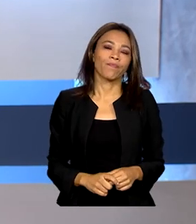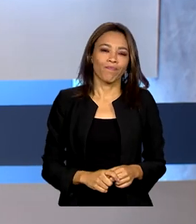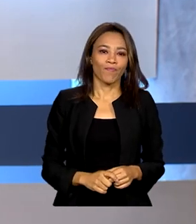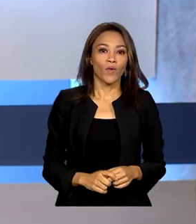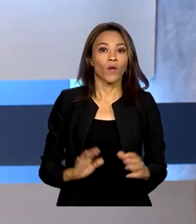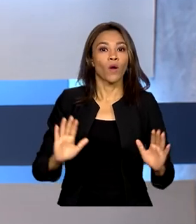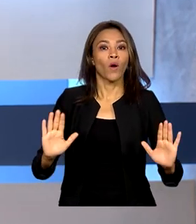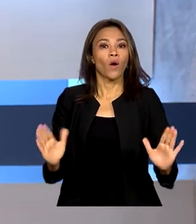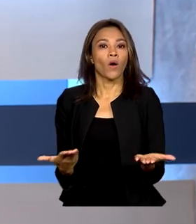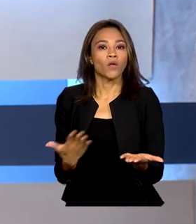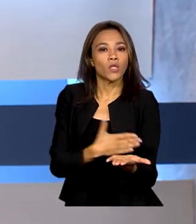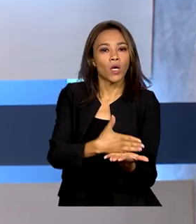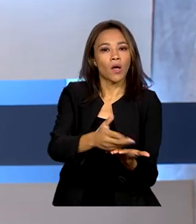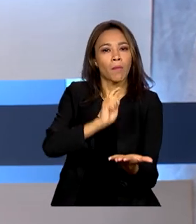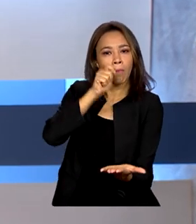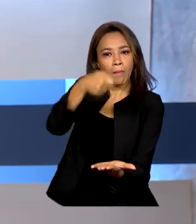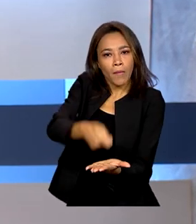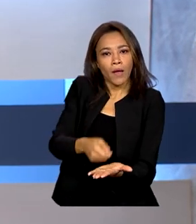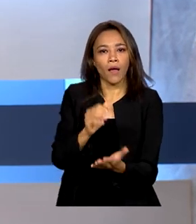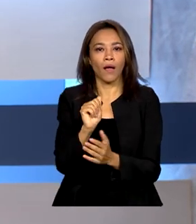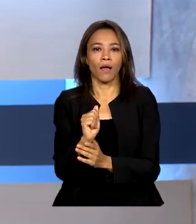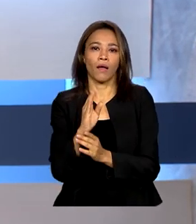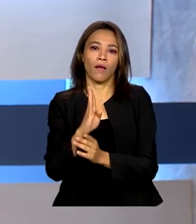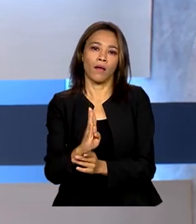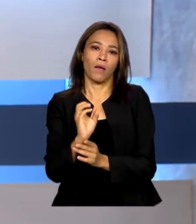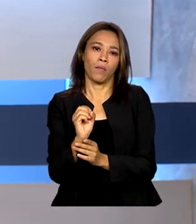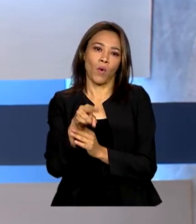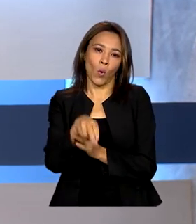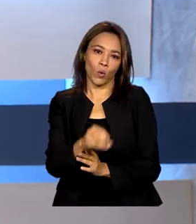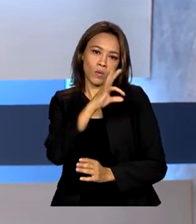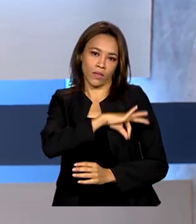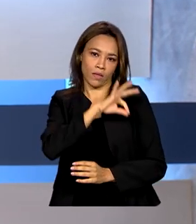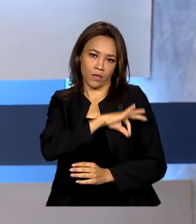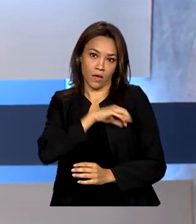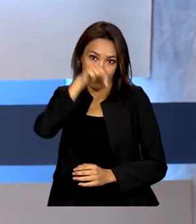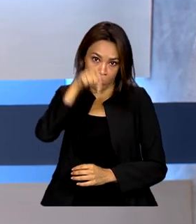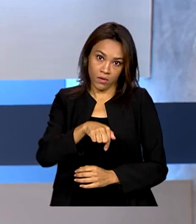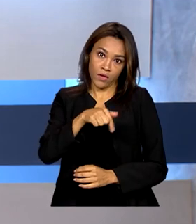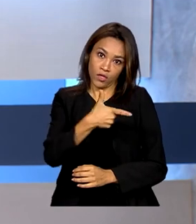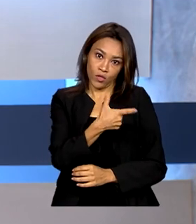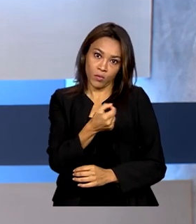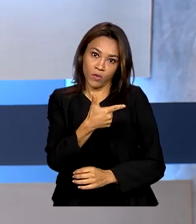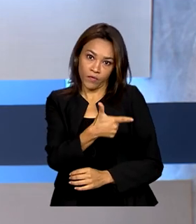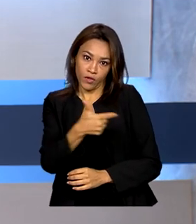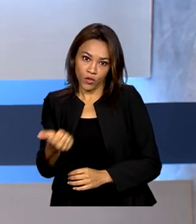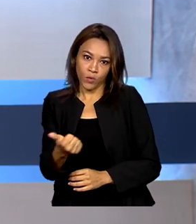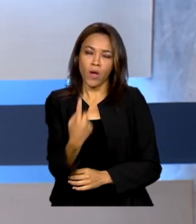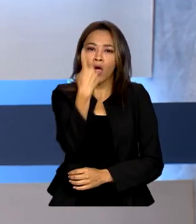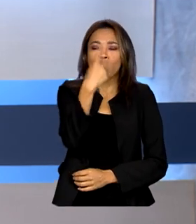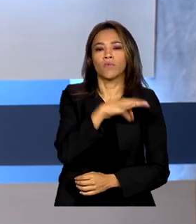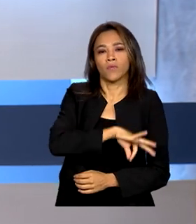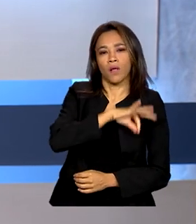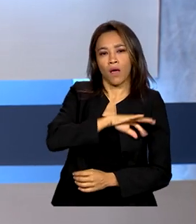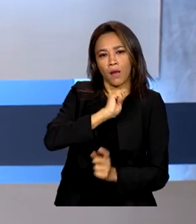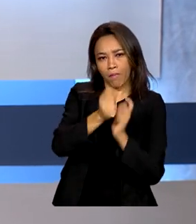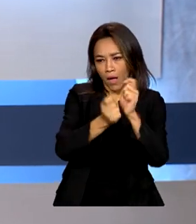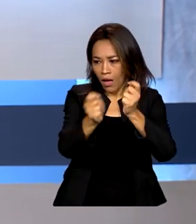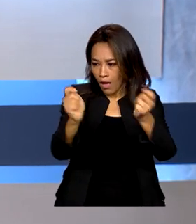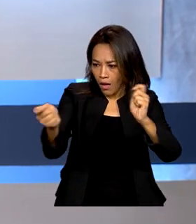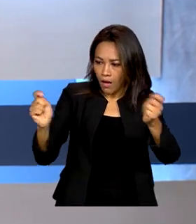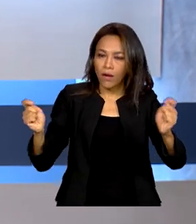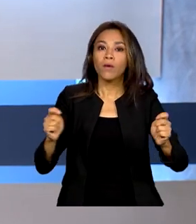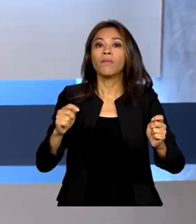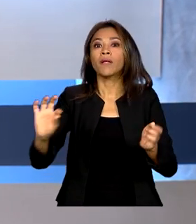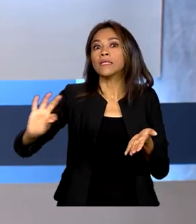E começa hoje o pagamento do abono salarial ano base 2021. O benefício de até um salário mínimo é pago aos trabalhadores